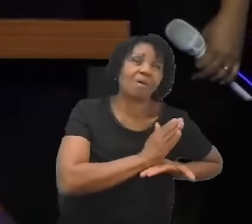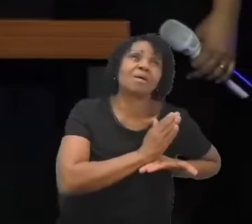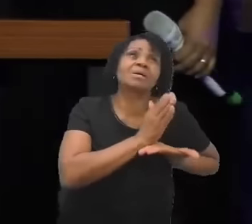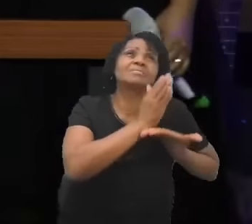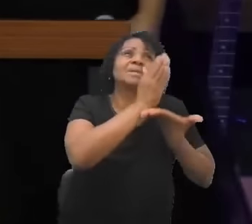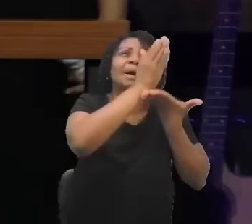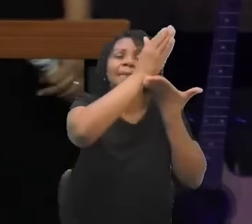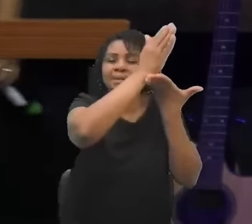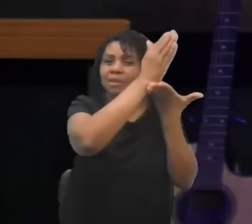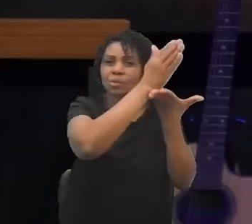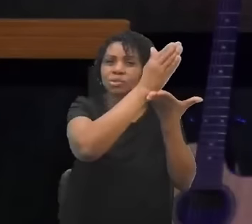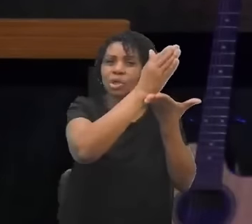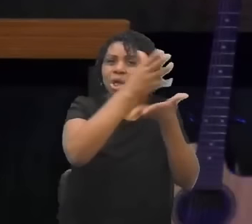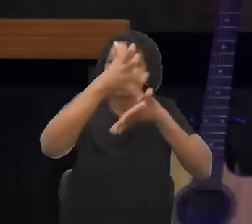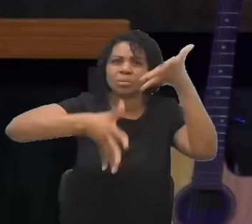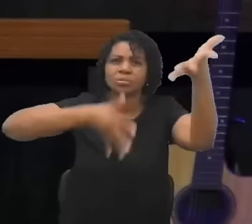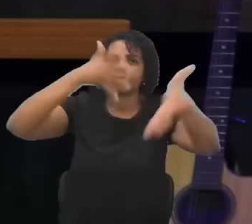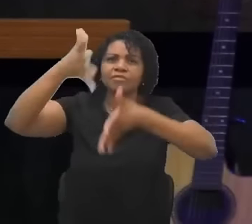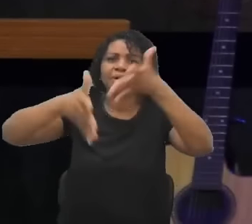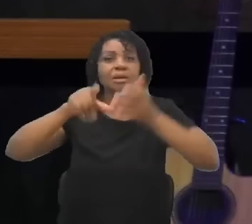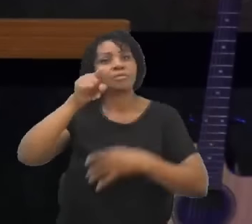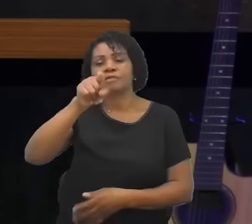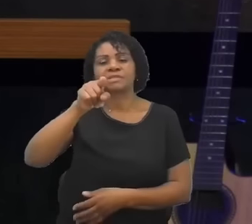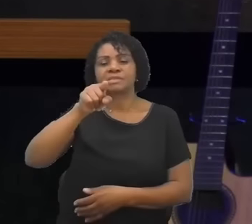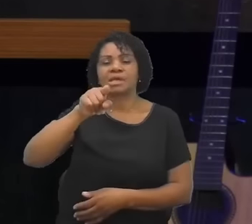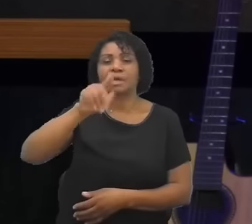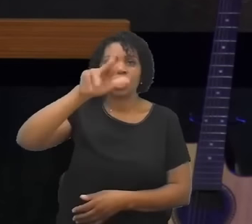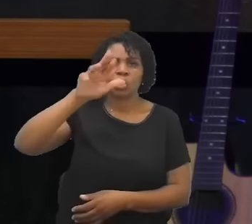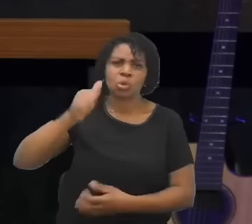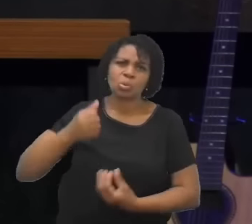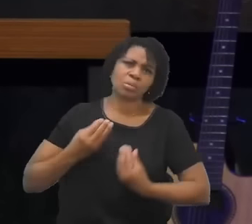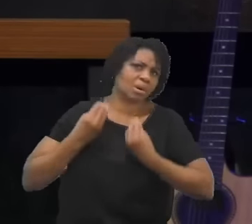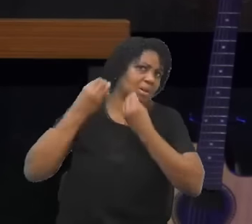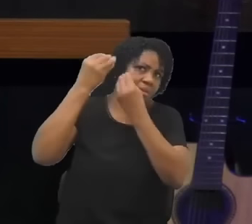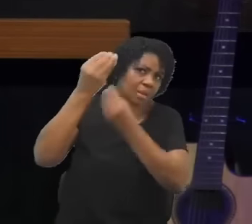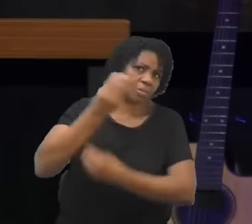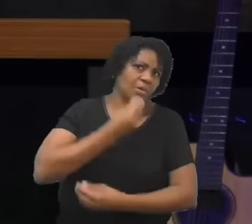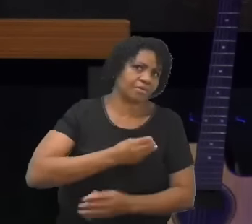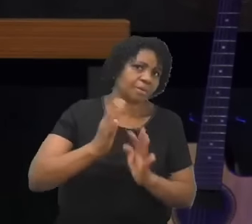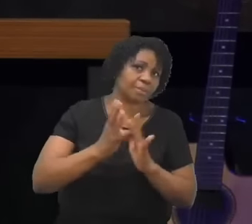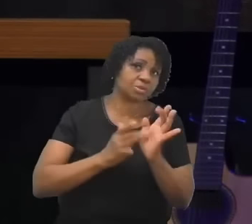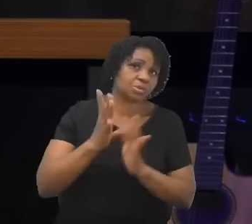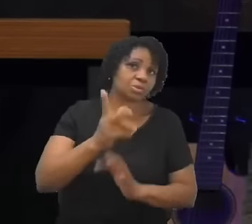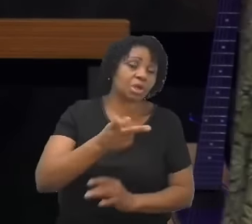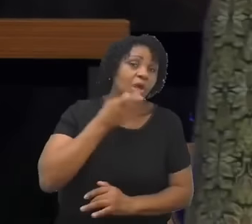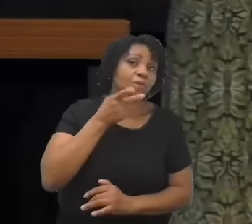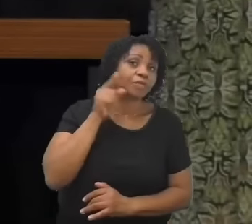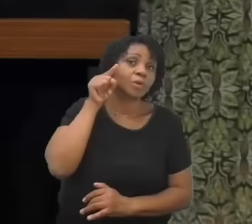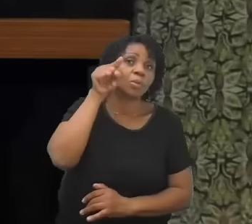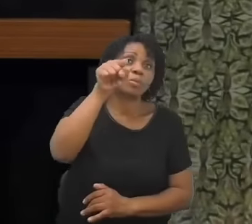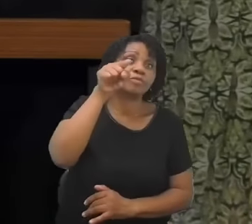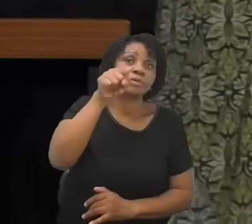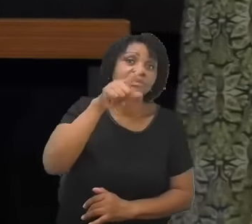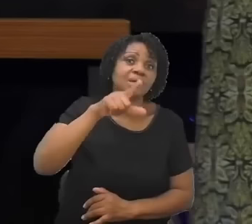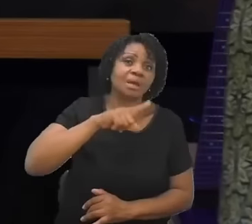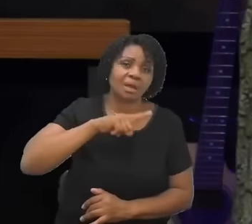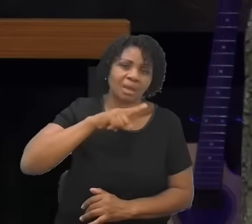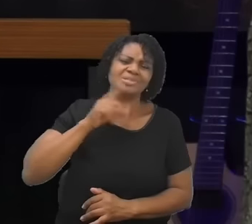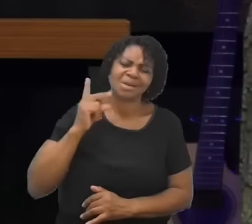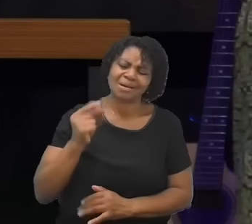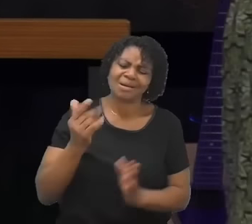para o Senhor. Eu não estou falando de você que ainda não entregou a sua vida a Cristo Jesus. Eu estou falando com você que tem 10, que